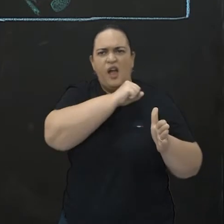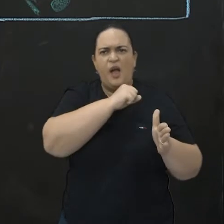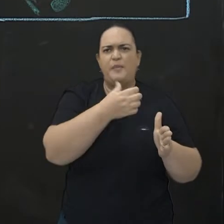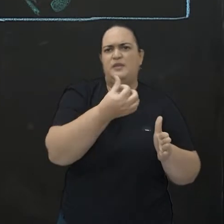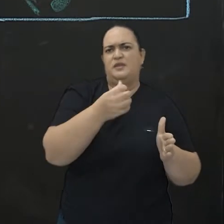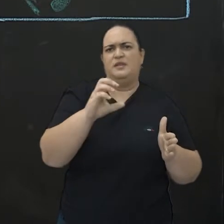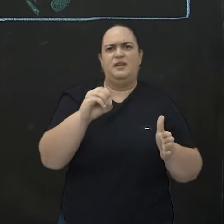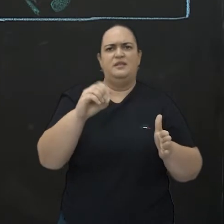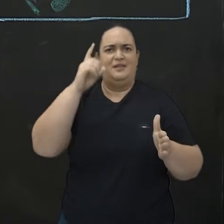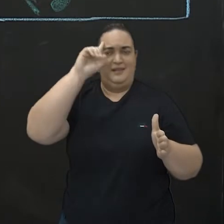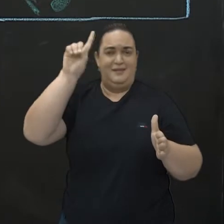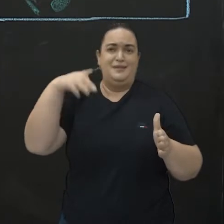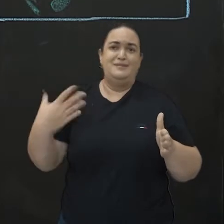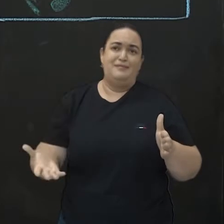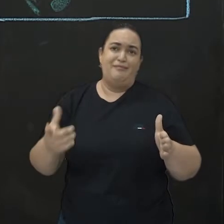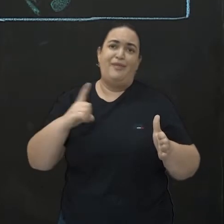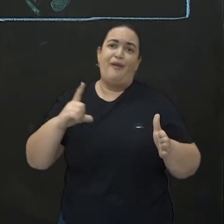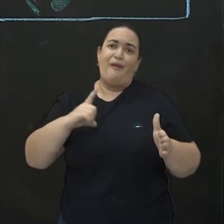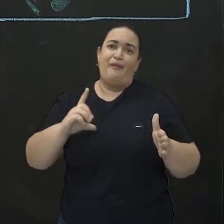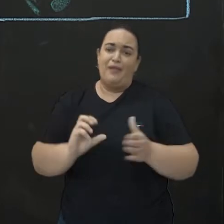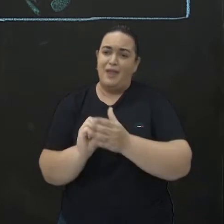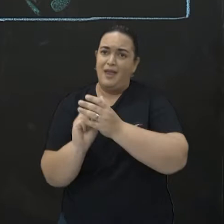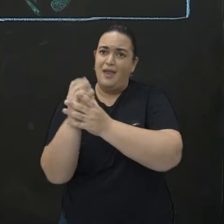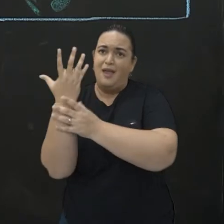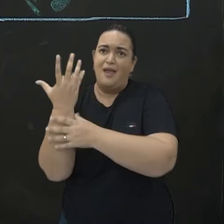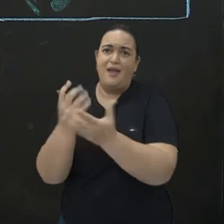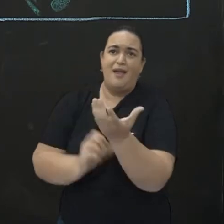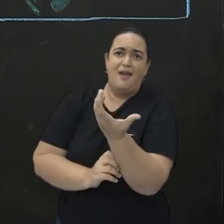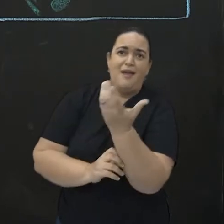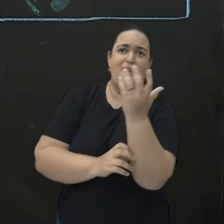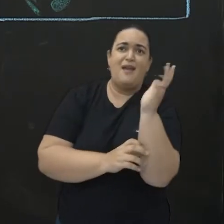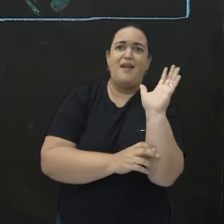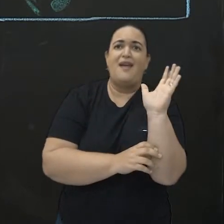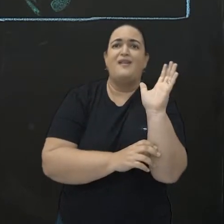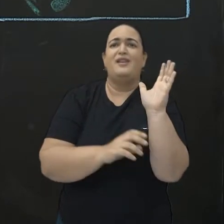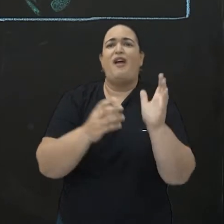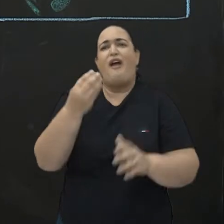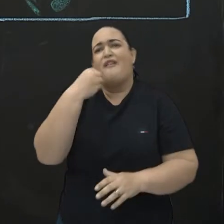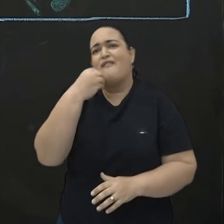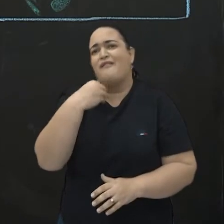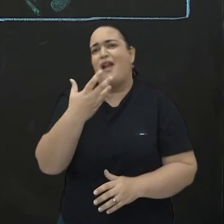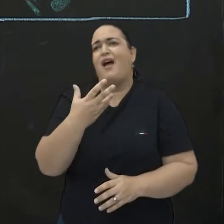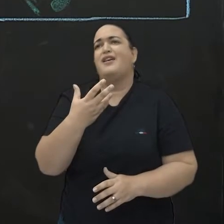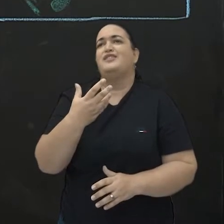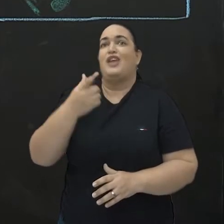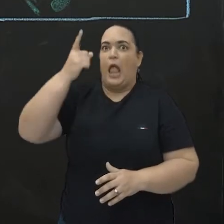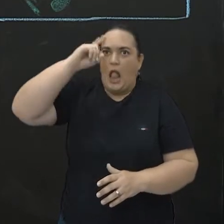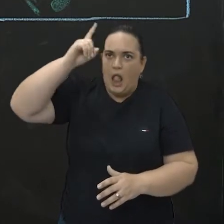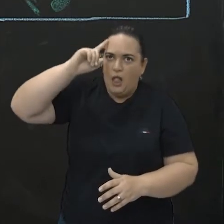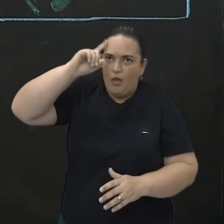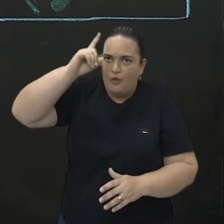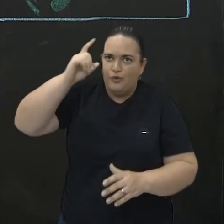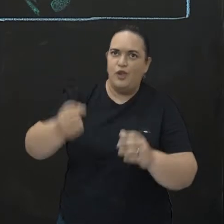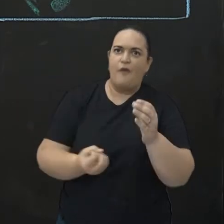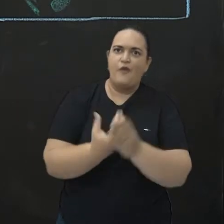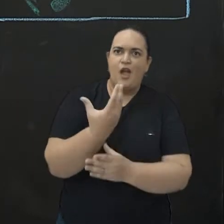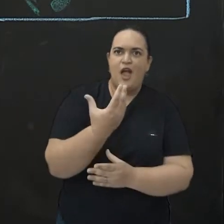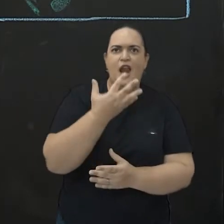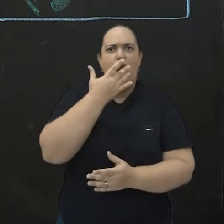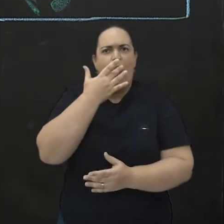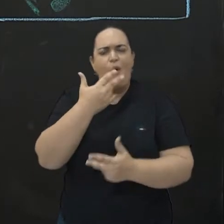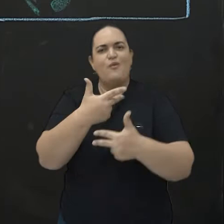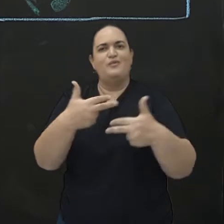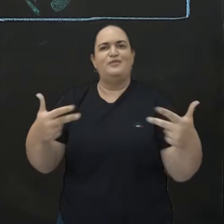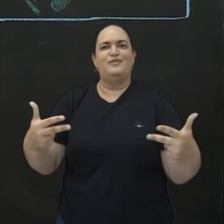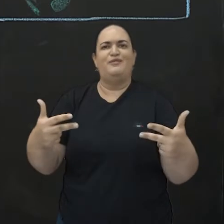fragilidade da vegetação. Ela, durante todos os dias, acabam aparecendo cores que vão se modificando de um dia para o outro,